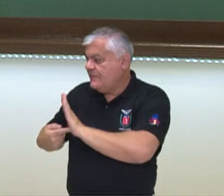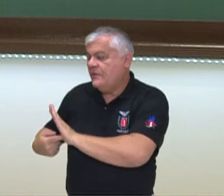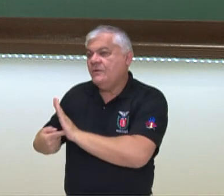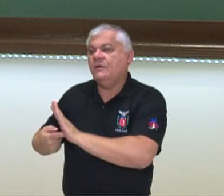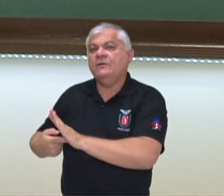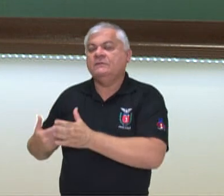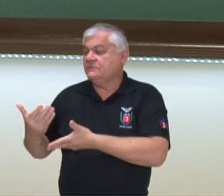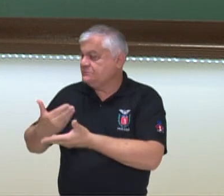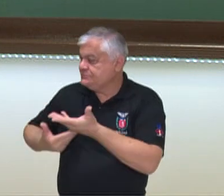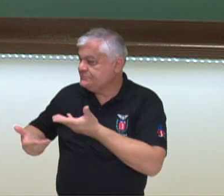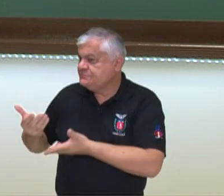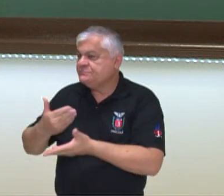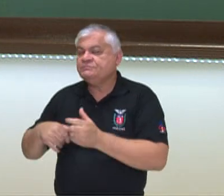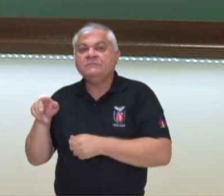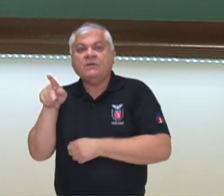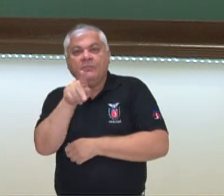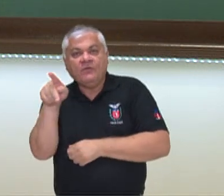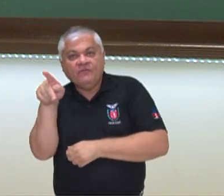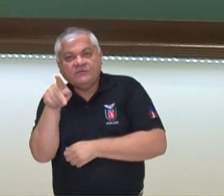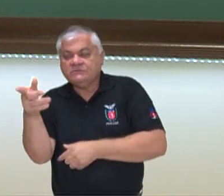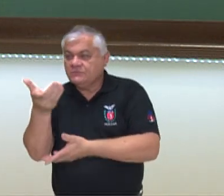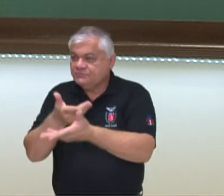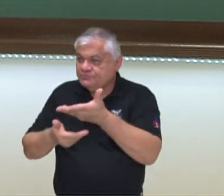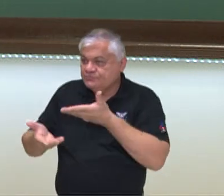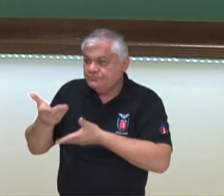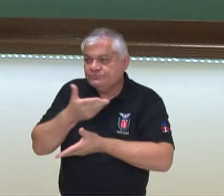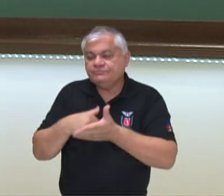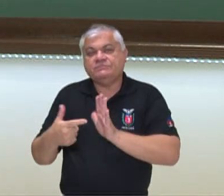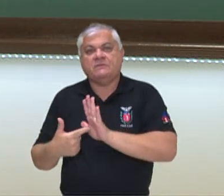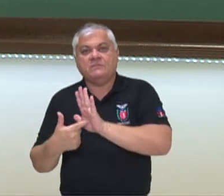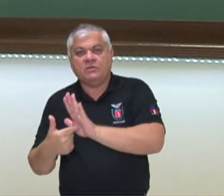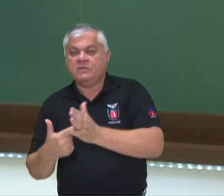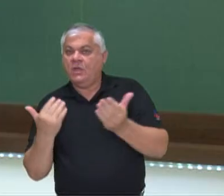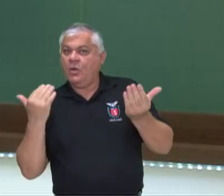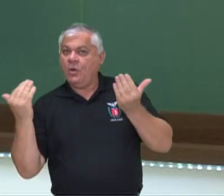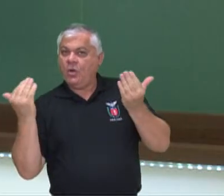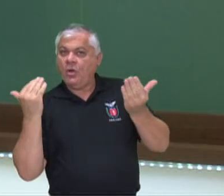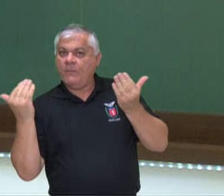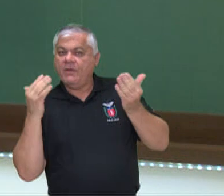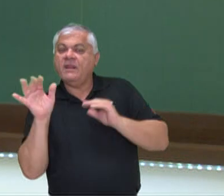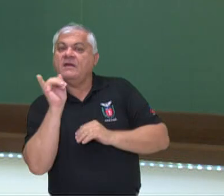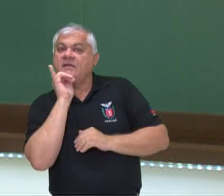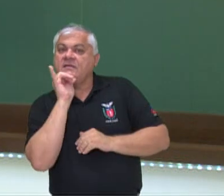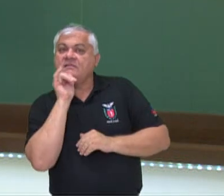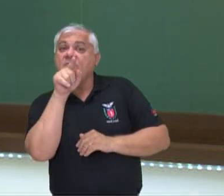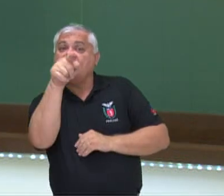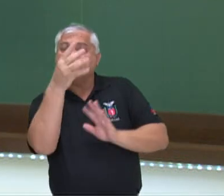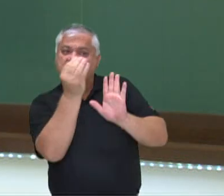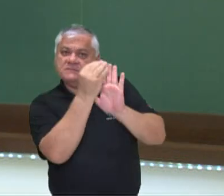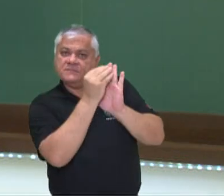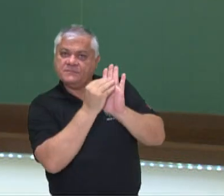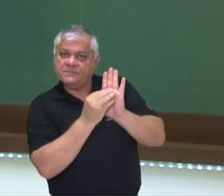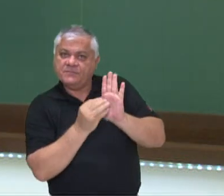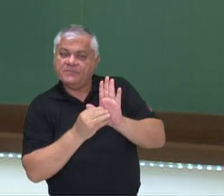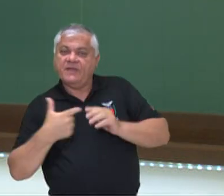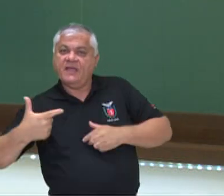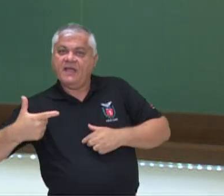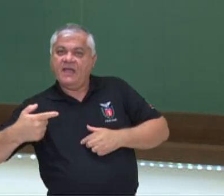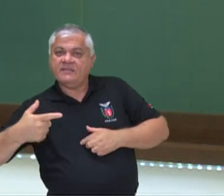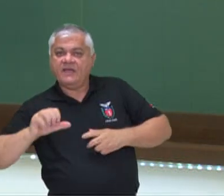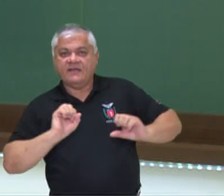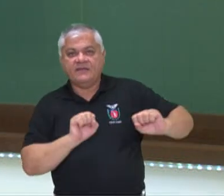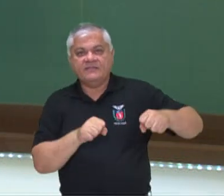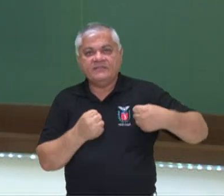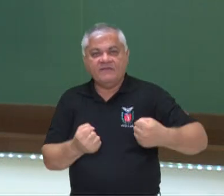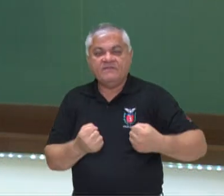professor, né? Interagir aí junto com o pessoal e comparar os exemplos que você deu sobre ataque e defesa dentro